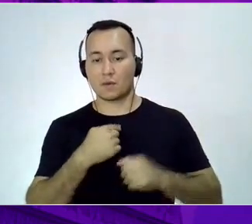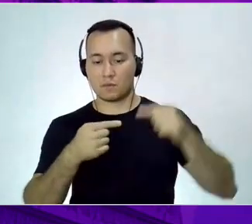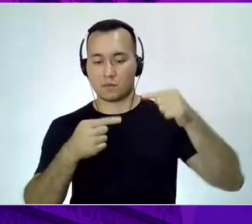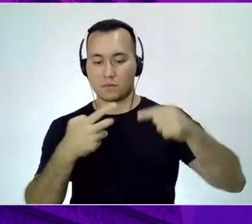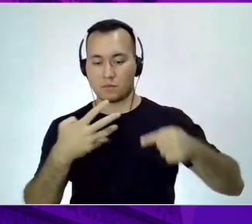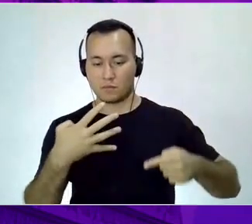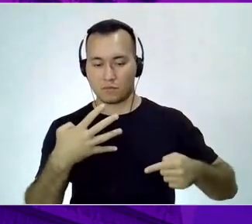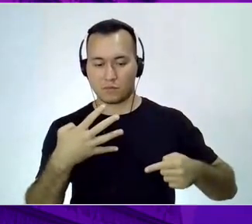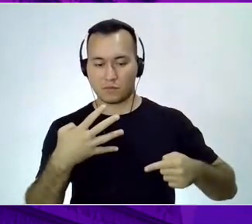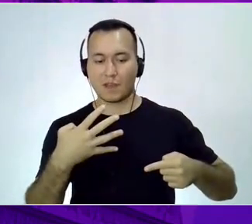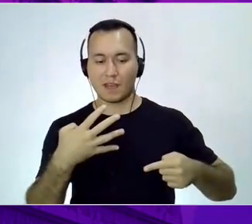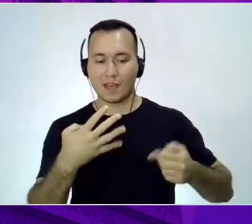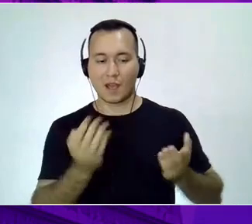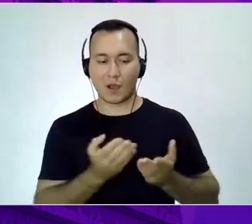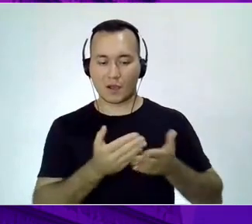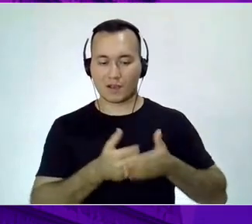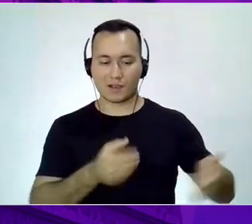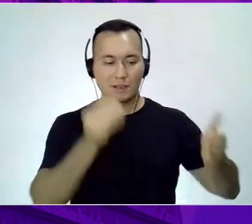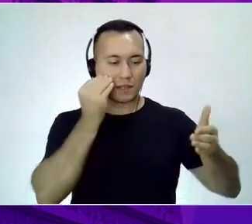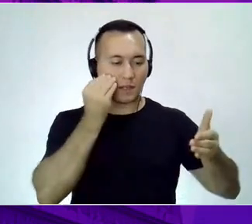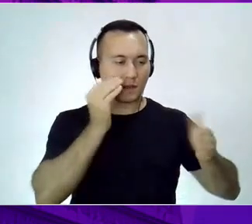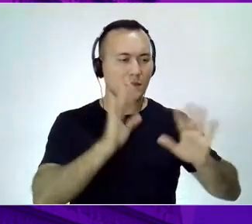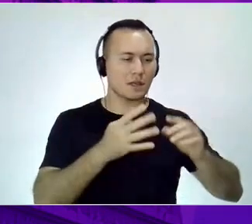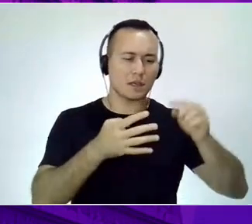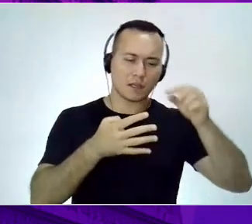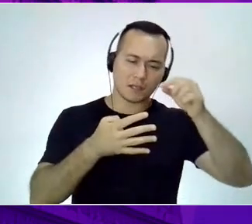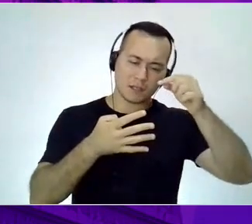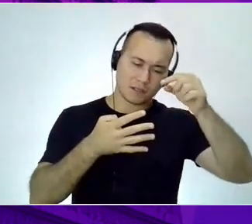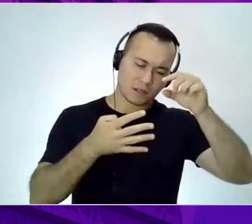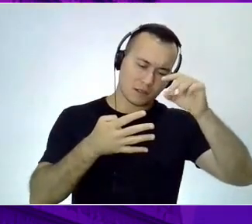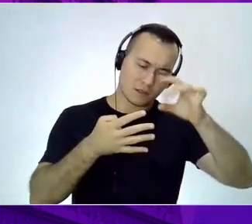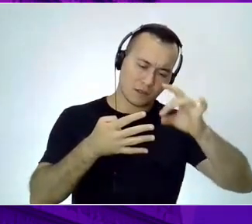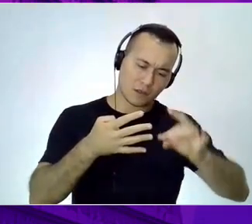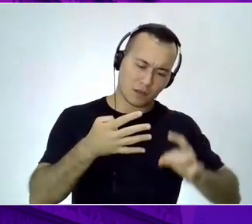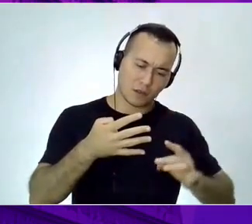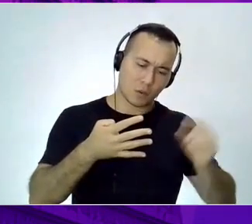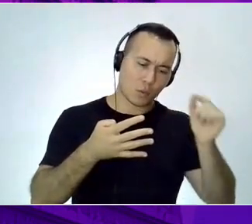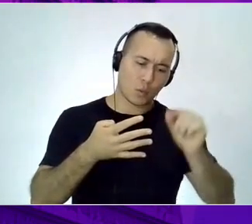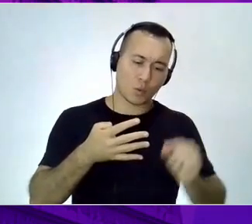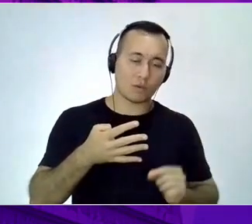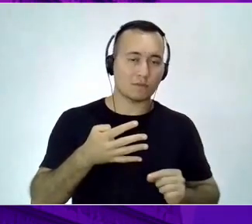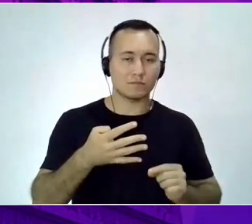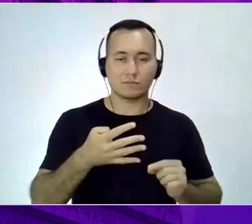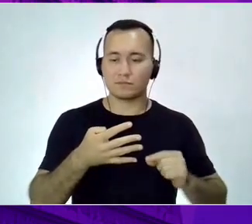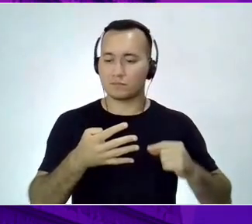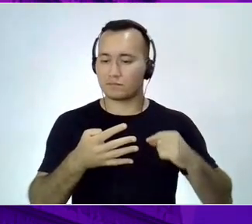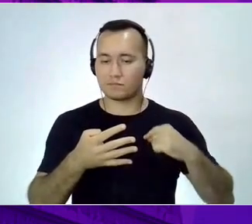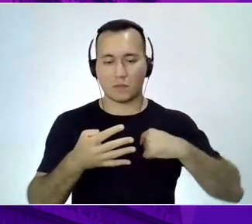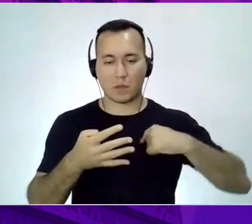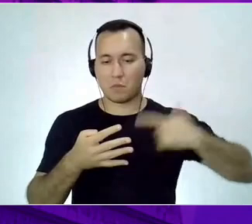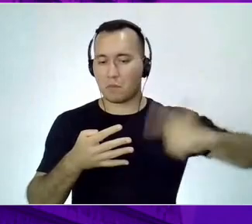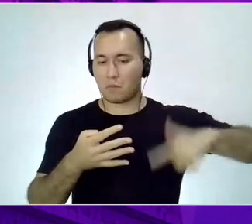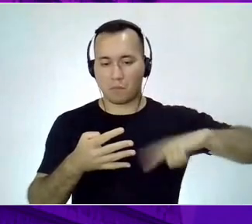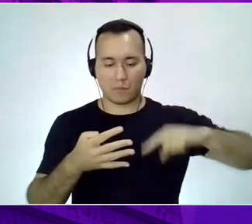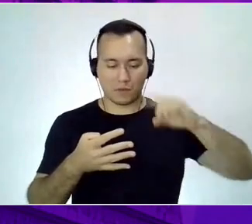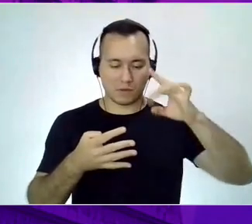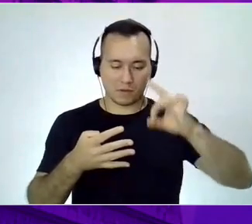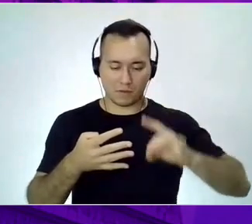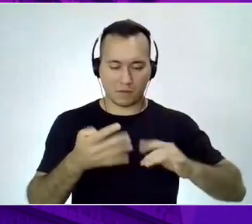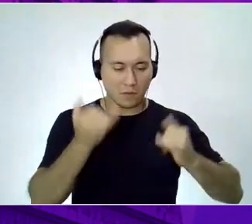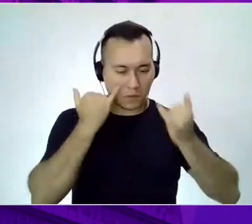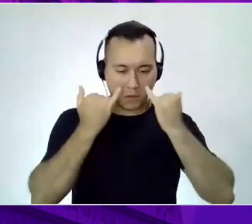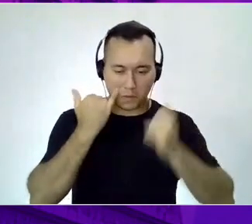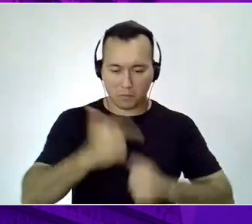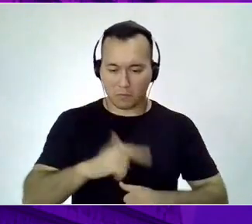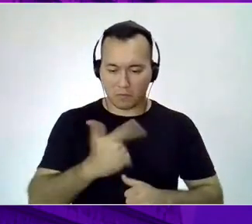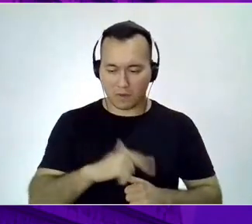especificação. Agora, no mínimo, um critério de aceite é saudável ter, seja em qual cenário